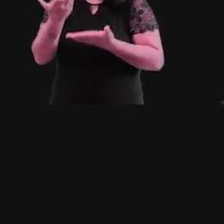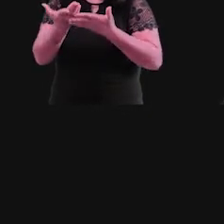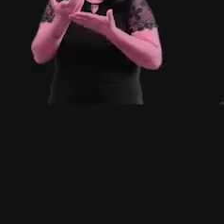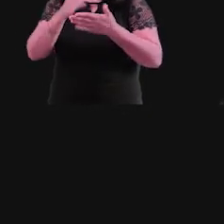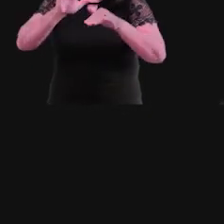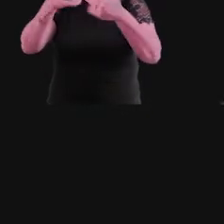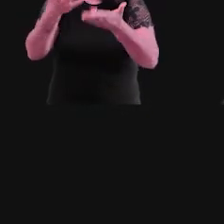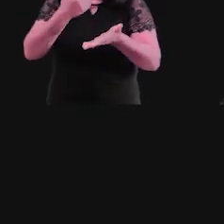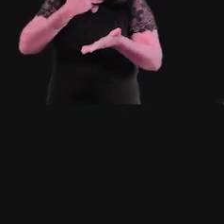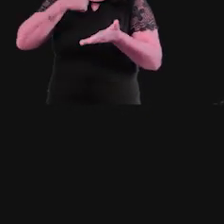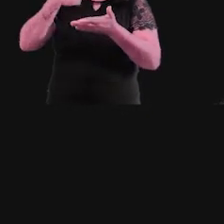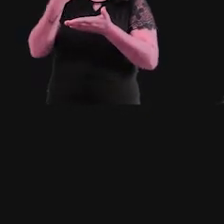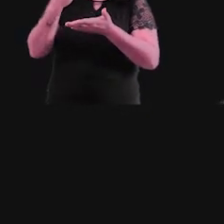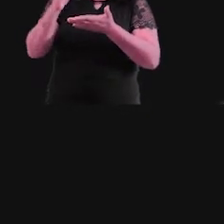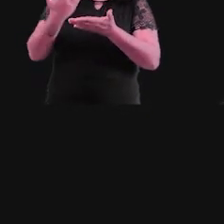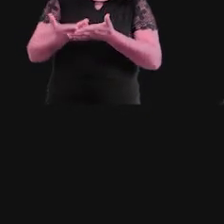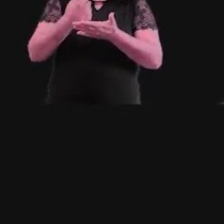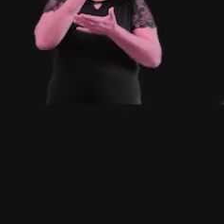eles